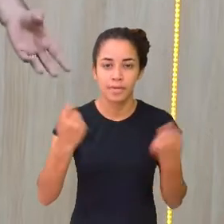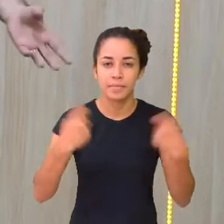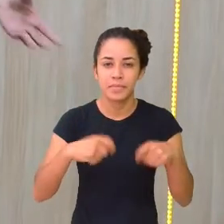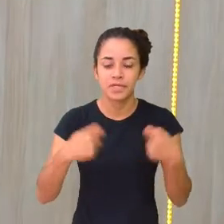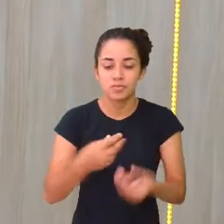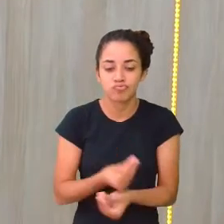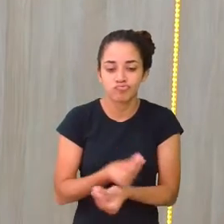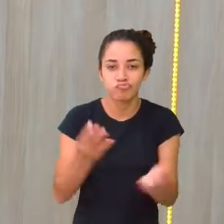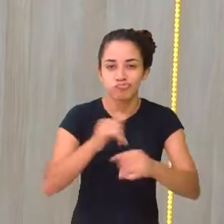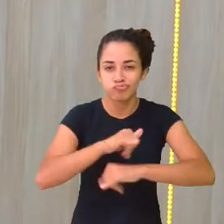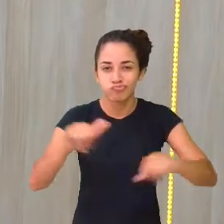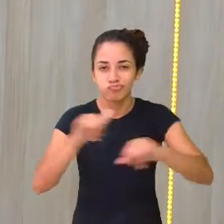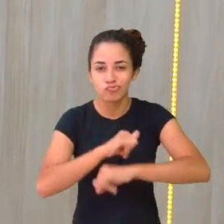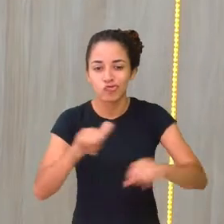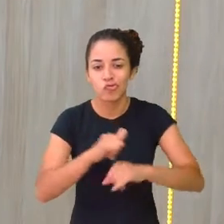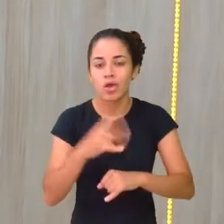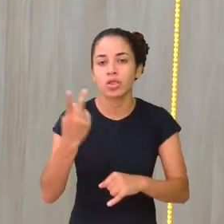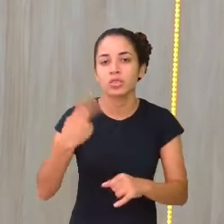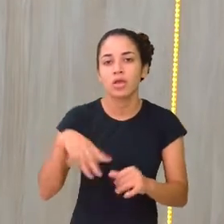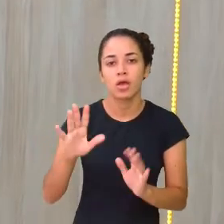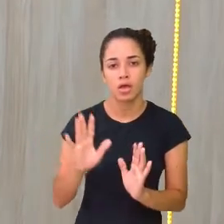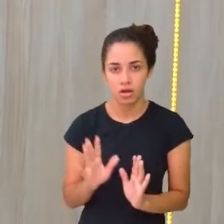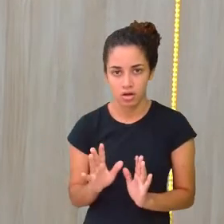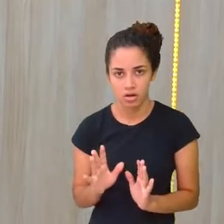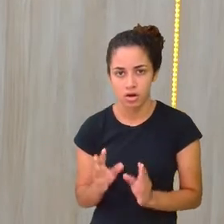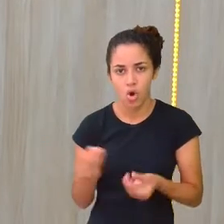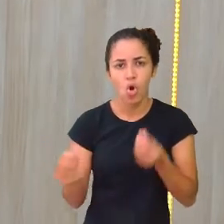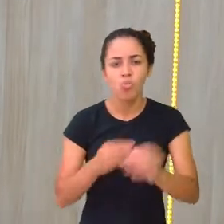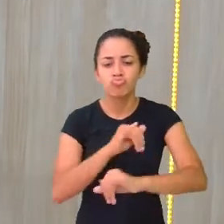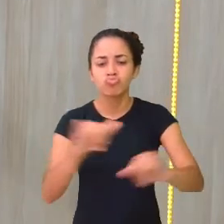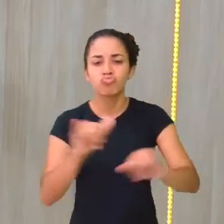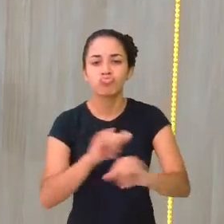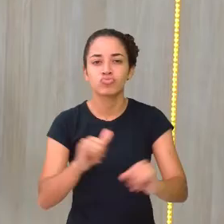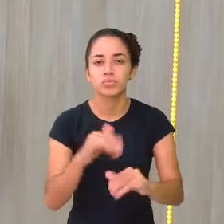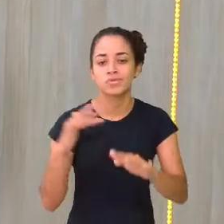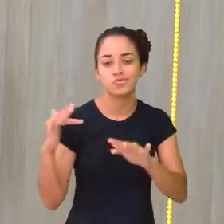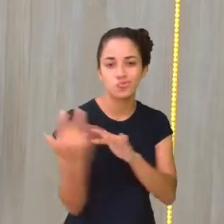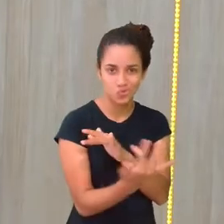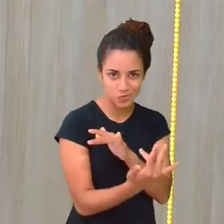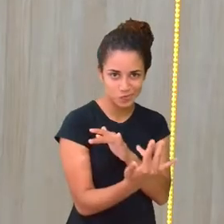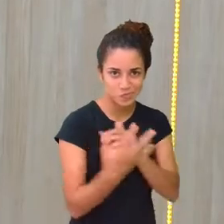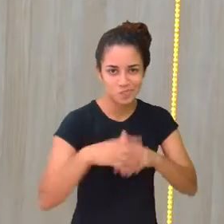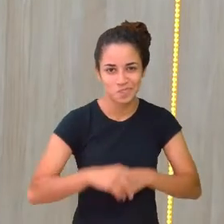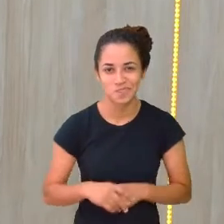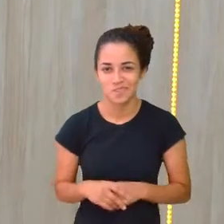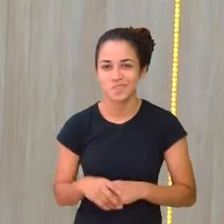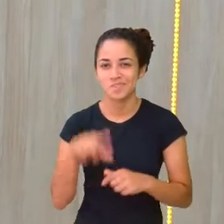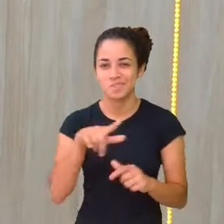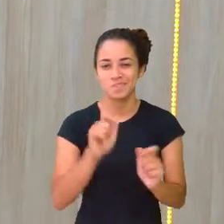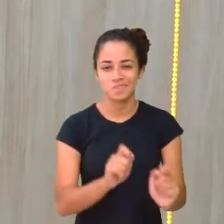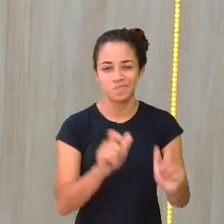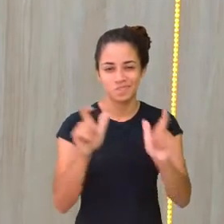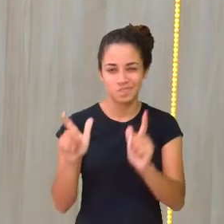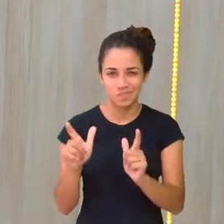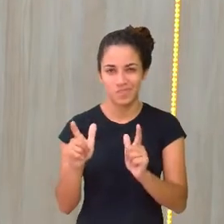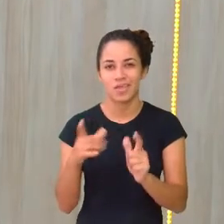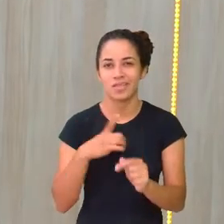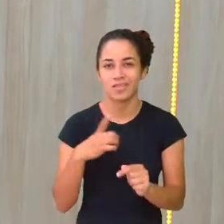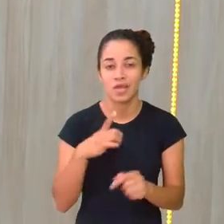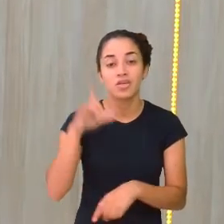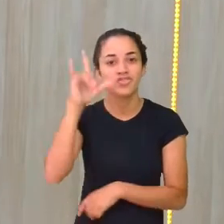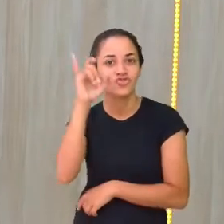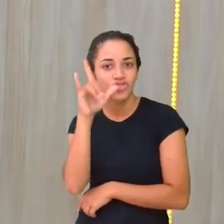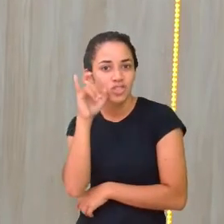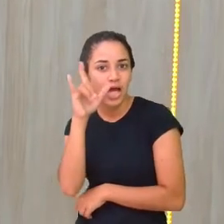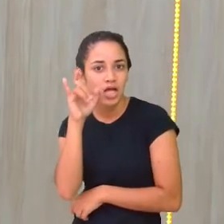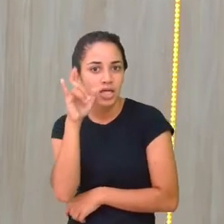comércio. Aí como é que ela acha uma maneira mais fácil de divulgar o seu comércio? Rede social. Aí abre lá justamente o quê? Uma conta no Instagram,